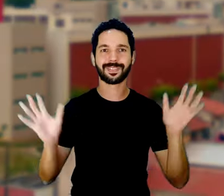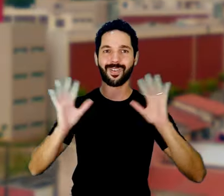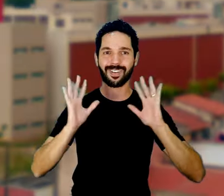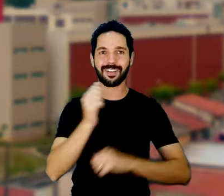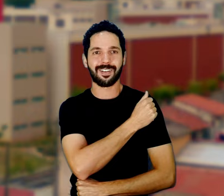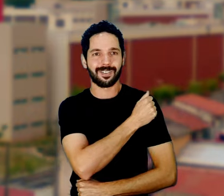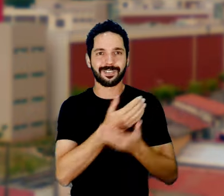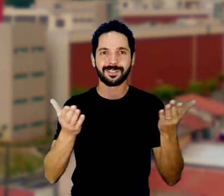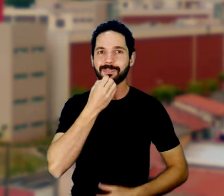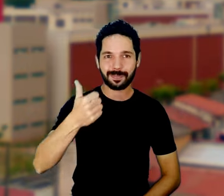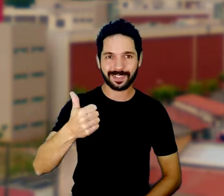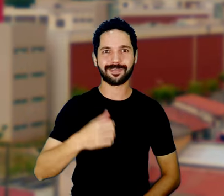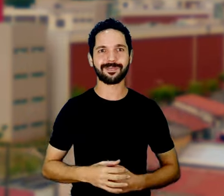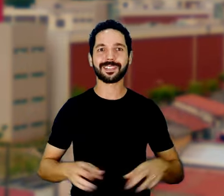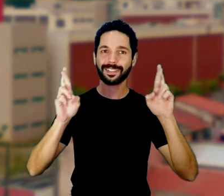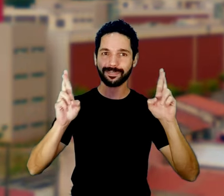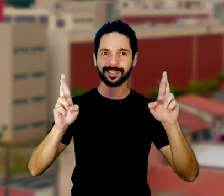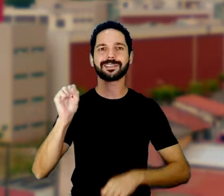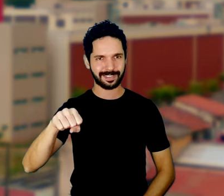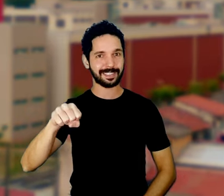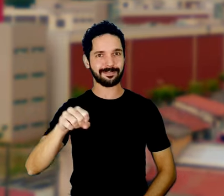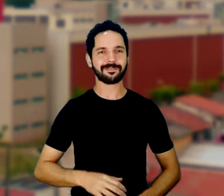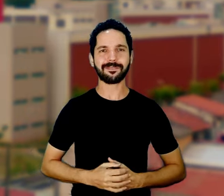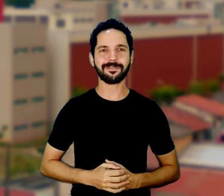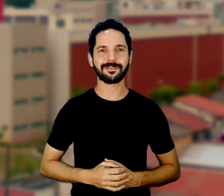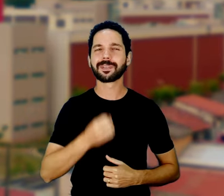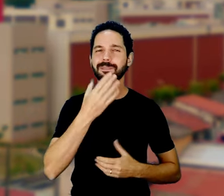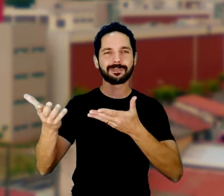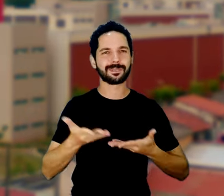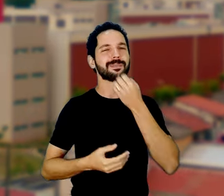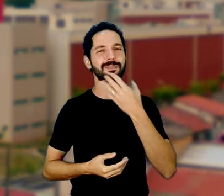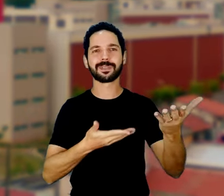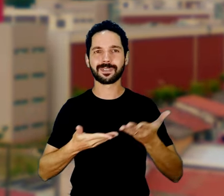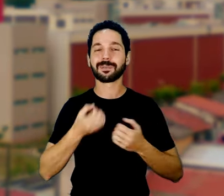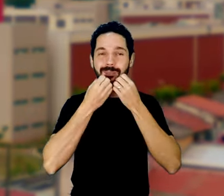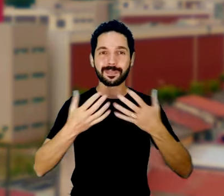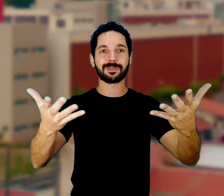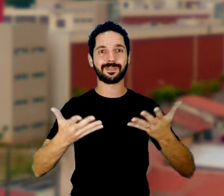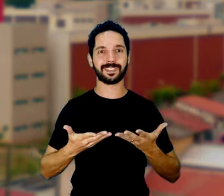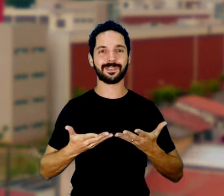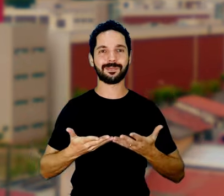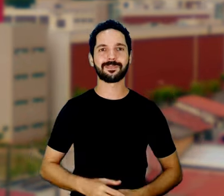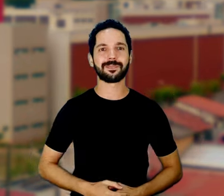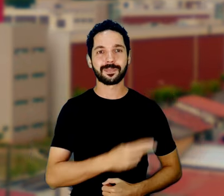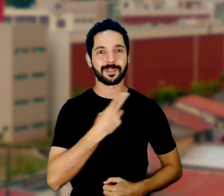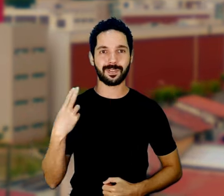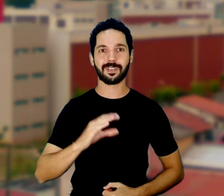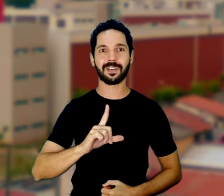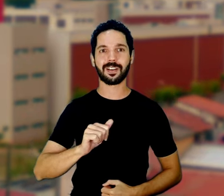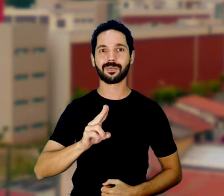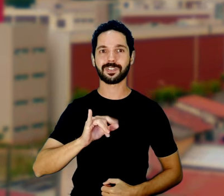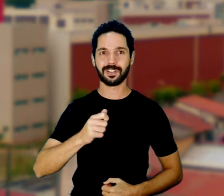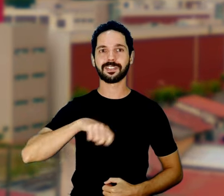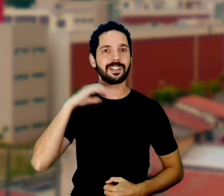Olá, estudantes! Tudo bem? Esperamos que sim! Sejam todos bem-vindos, bem-vindas e bem-vindes. Meu nome é Cláudia